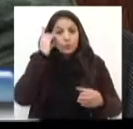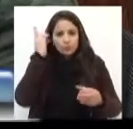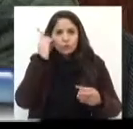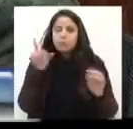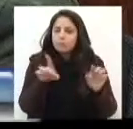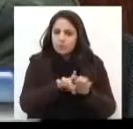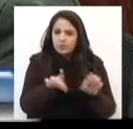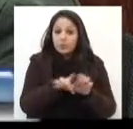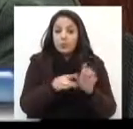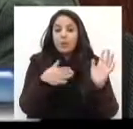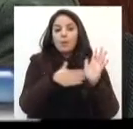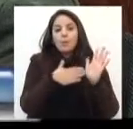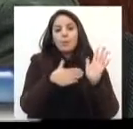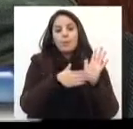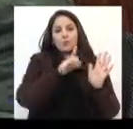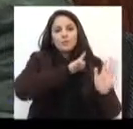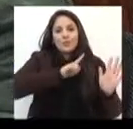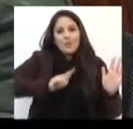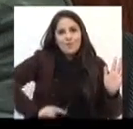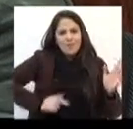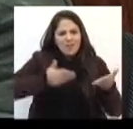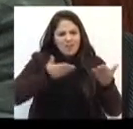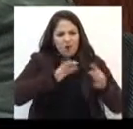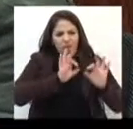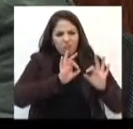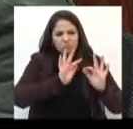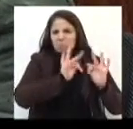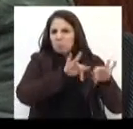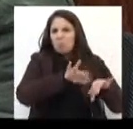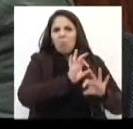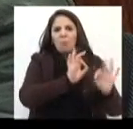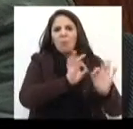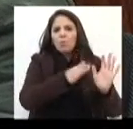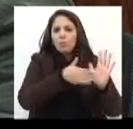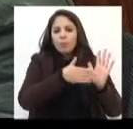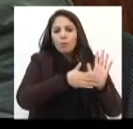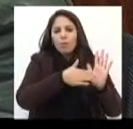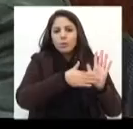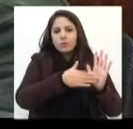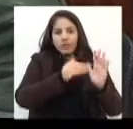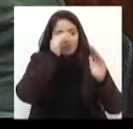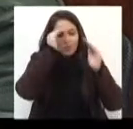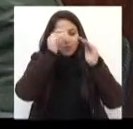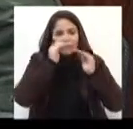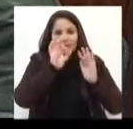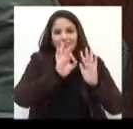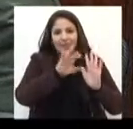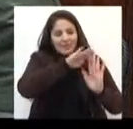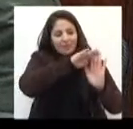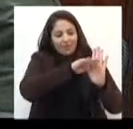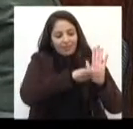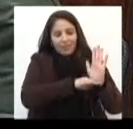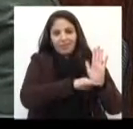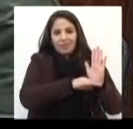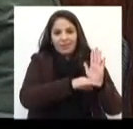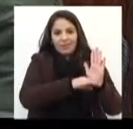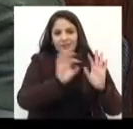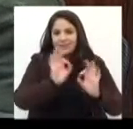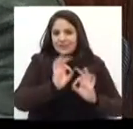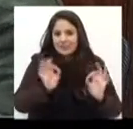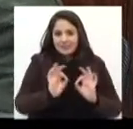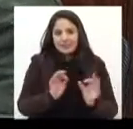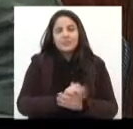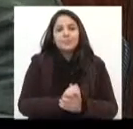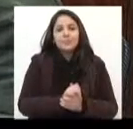presidente, com uma proposta de governo que ele está rasgando agora. Então ele não está cumprindo com grande parte dos compromissos da chapa